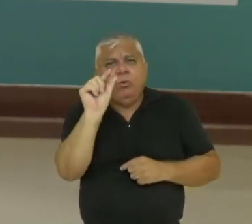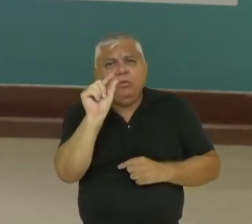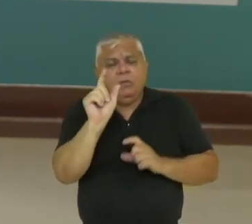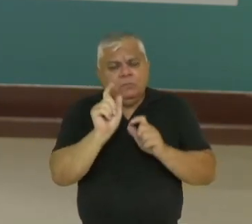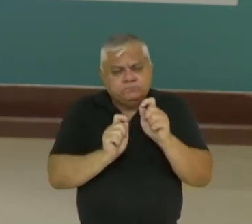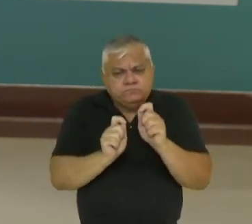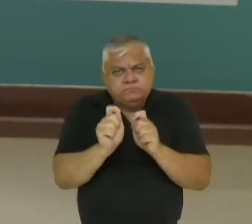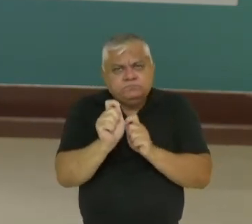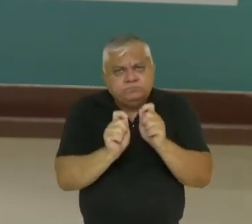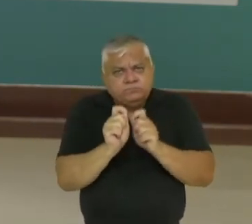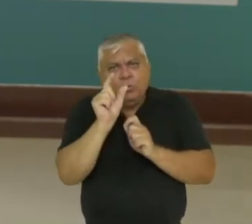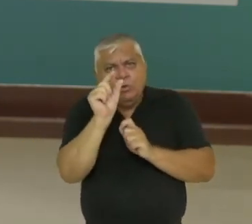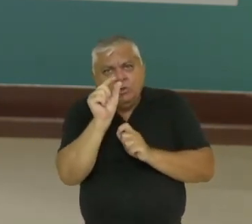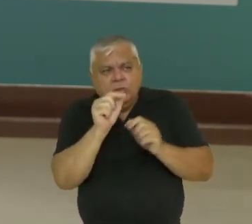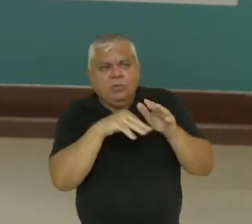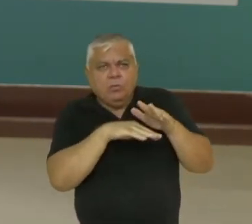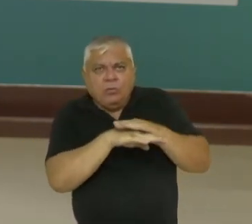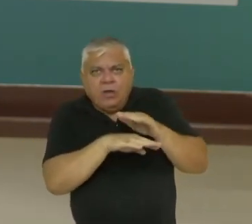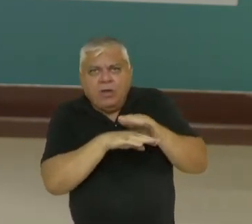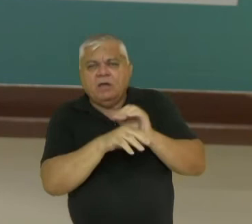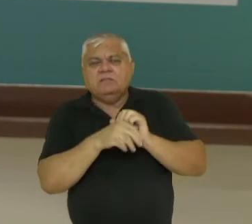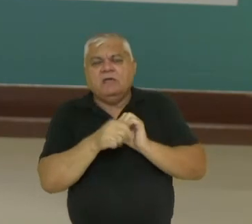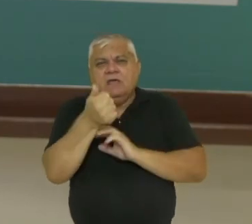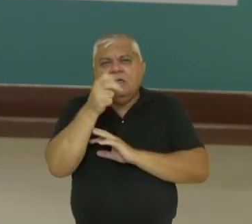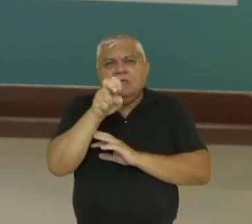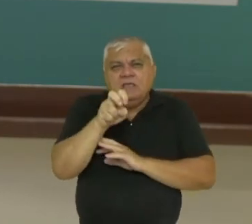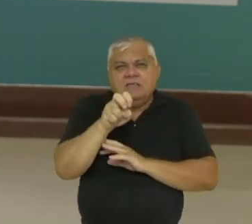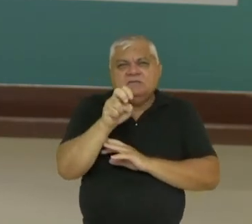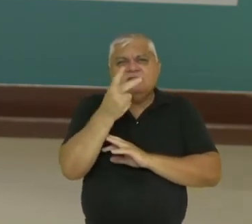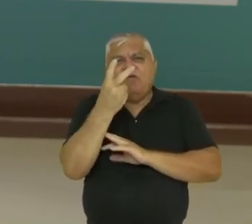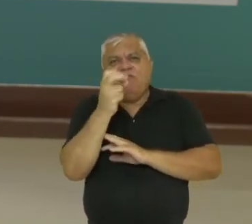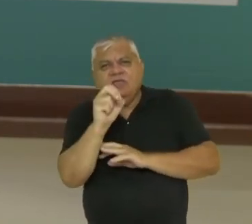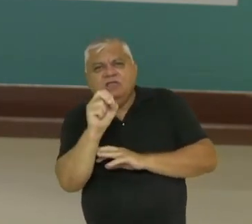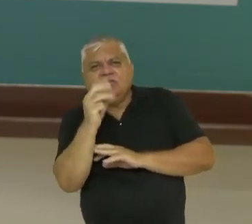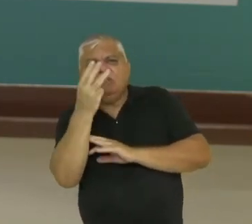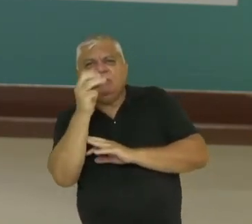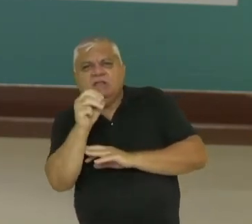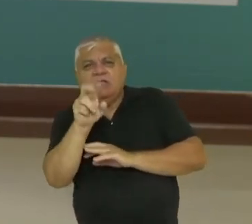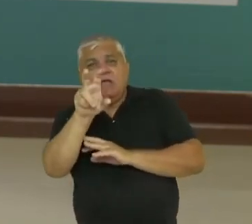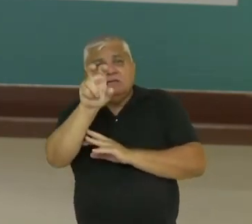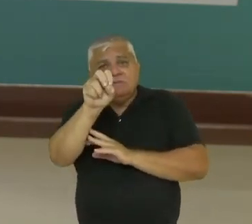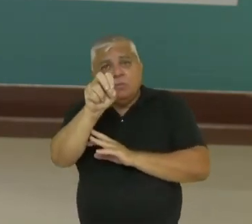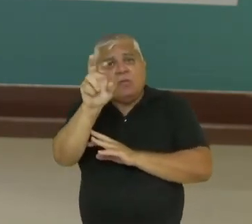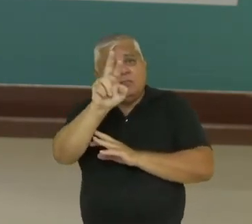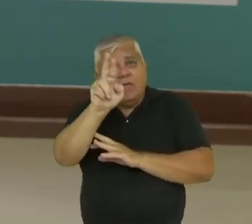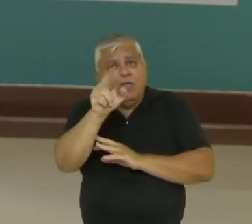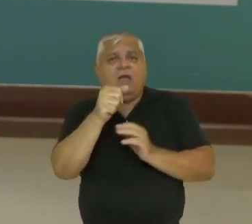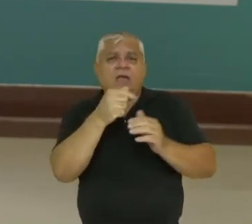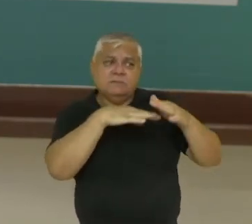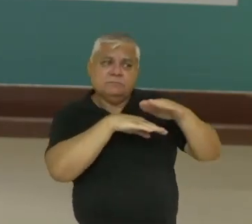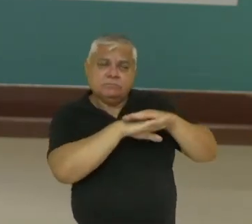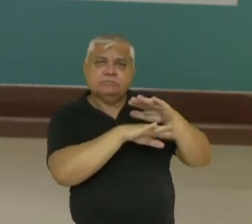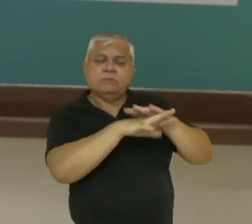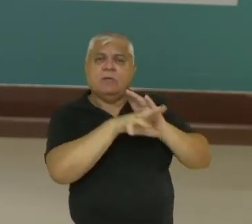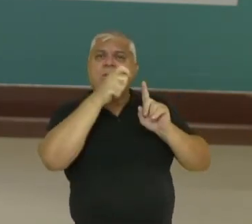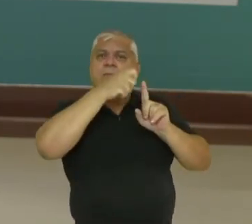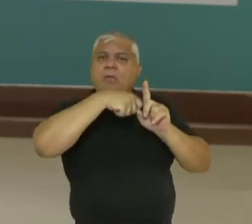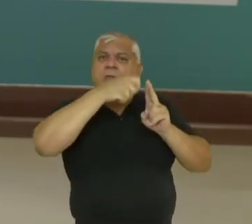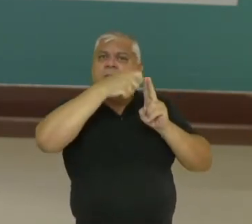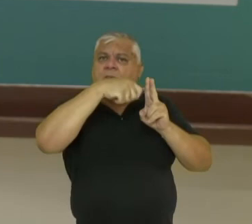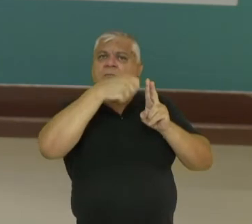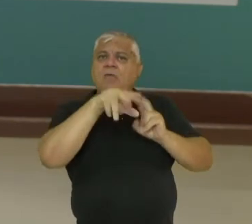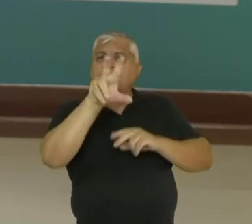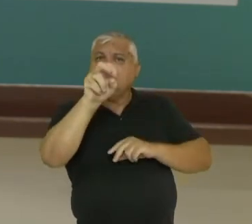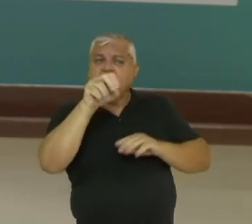Bem, pessoal, vocês notaram que o professor esqueceu de ler a sexta questão, mas vocês fizeram ela também, né? Vamos lá discutir rapidamente lá. Então, vamos